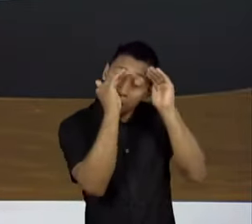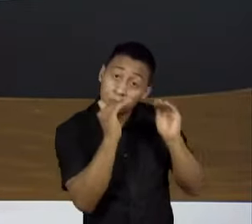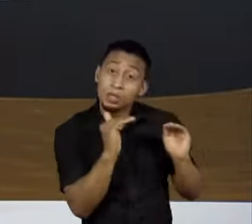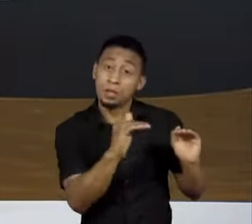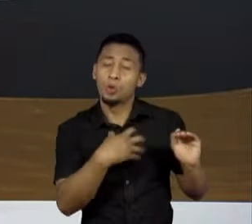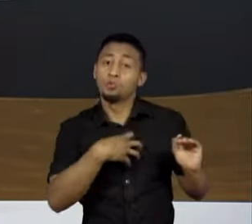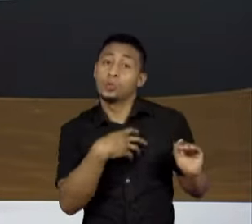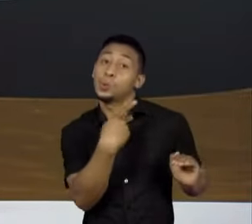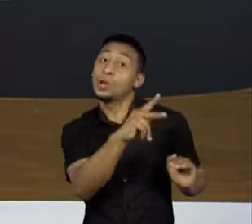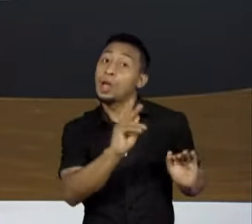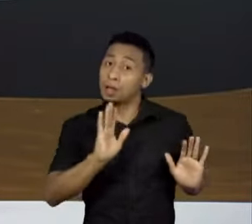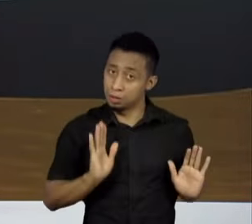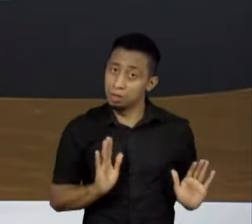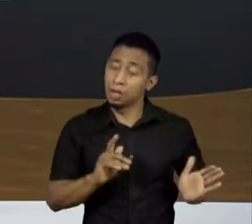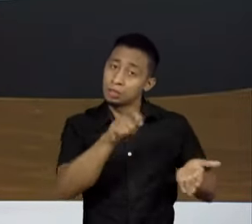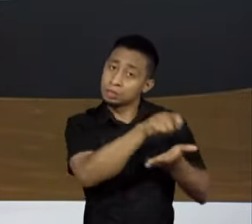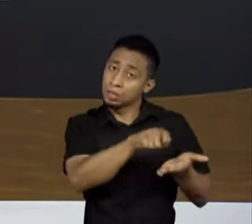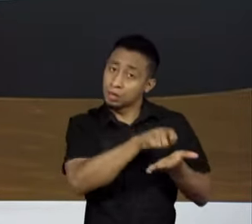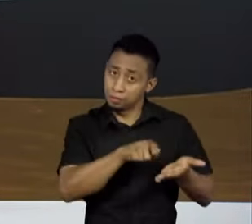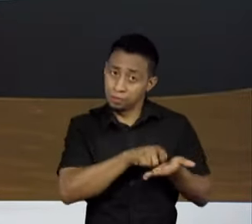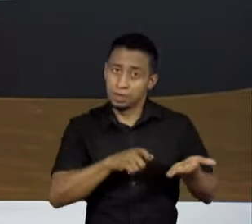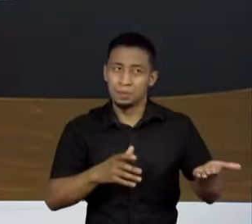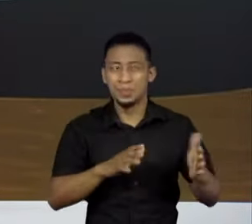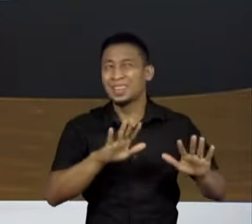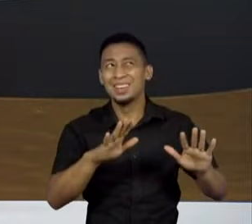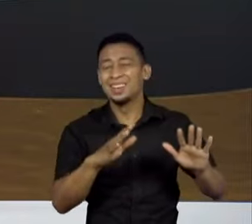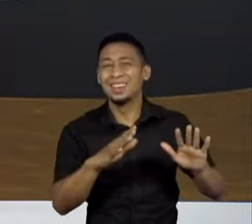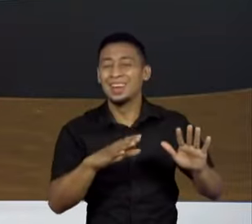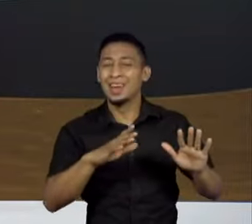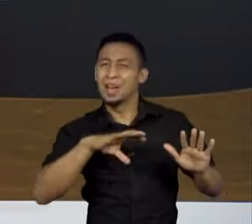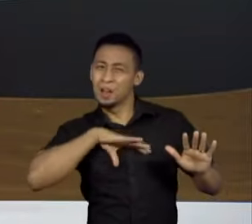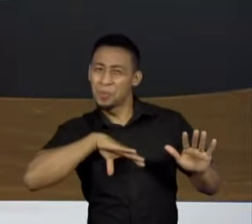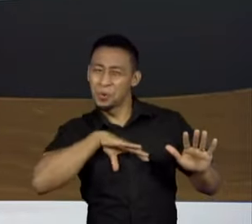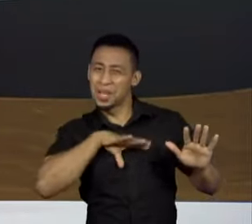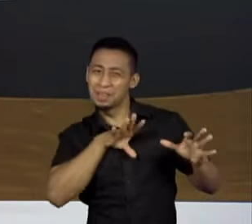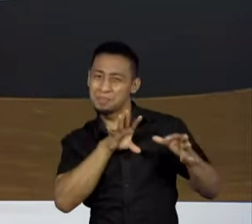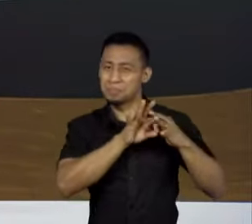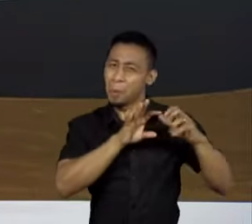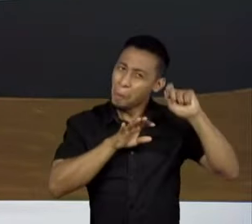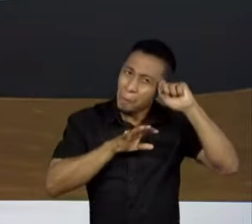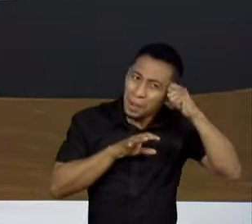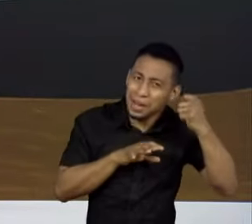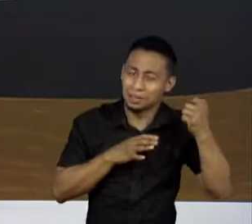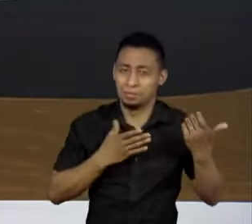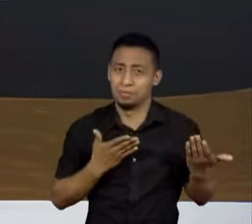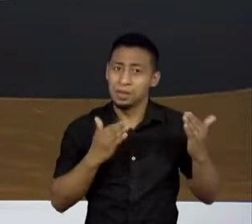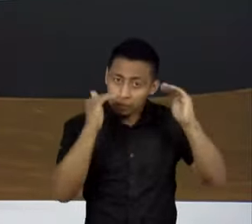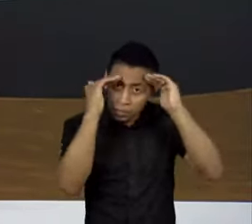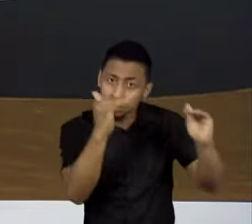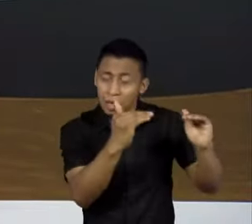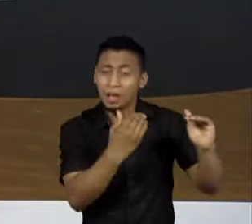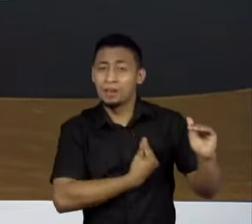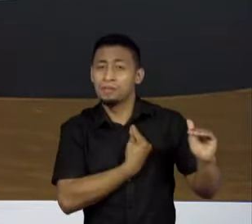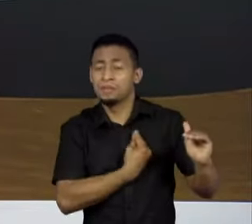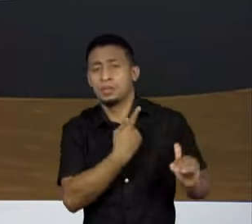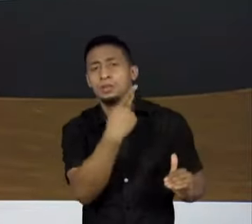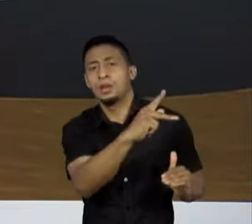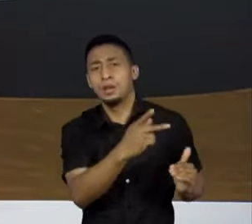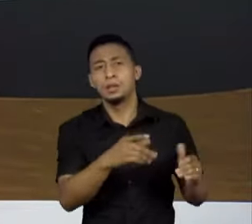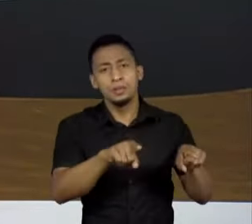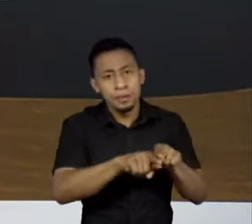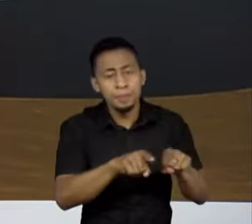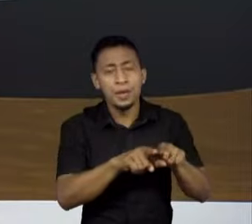que talvez a Lélia Gonçalves tenha chamado de pretuguês, um respeito aí sim à vida dela e ao fato de que ela veio de um